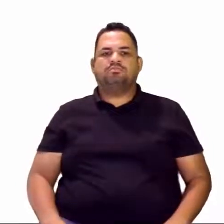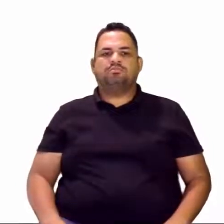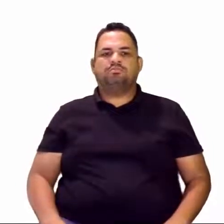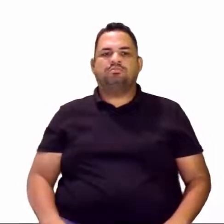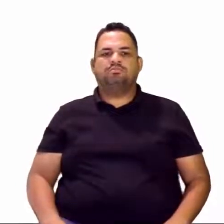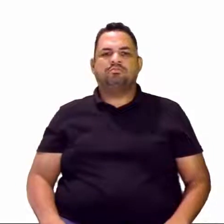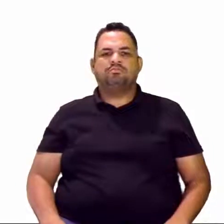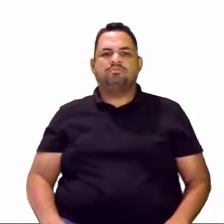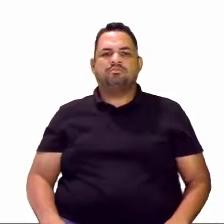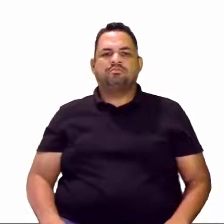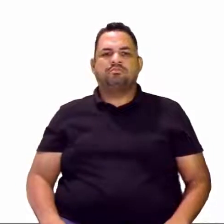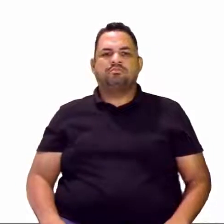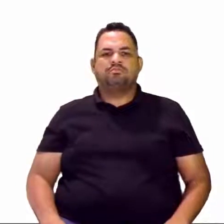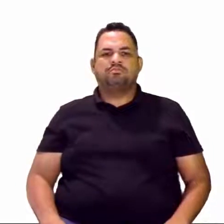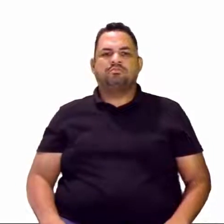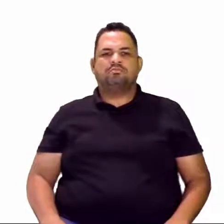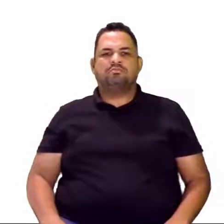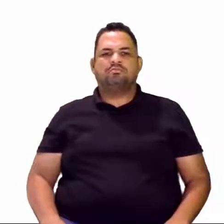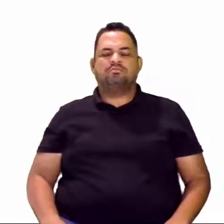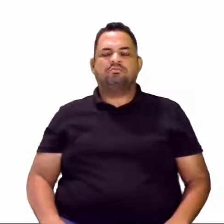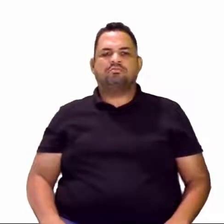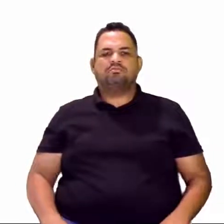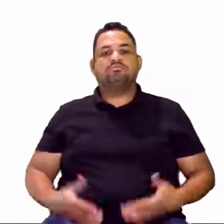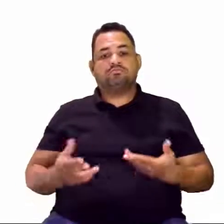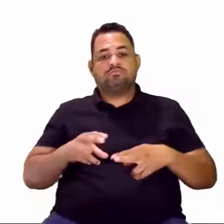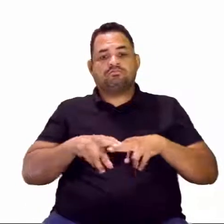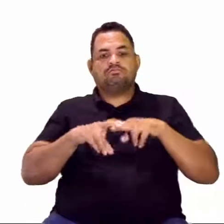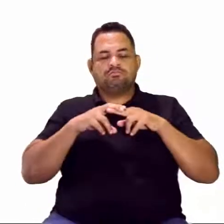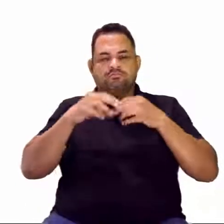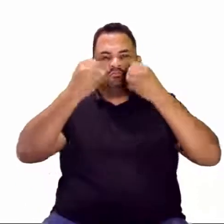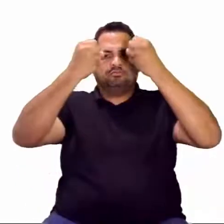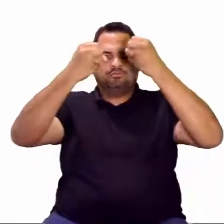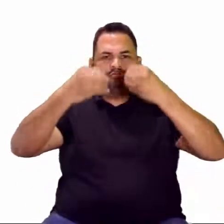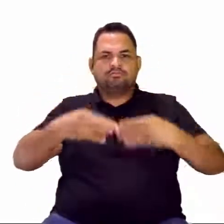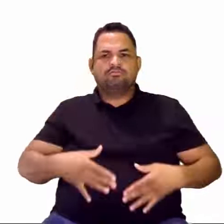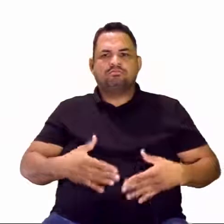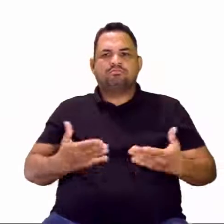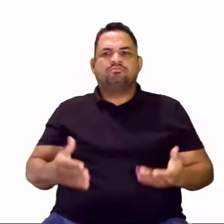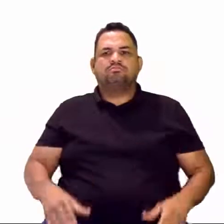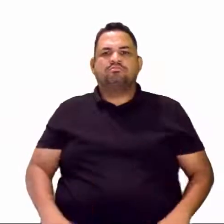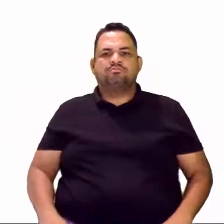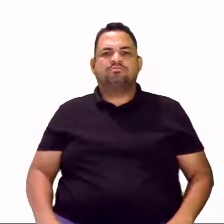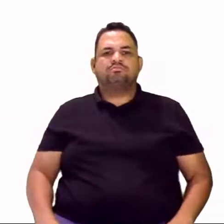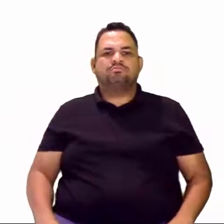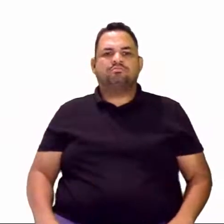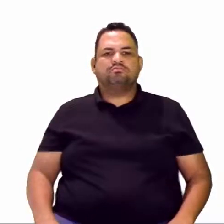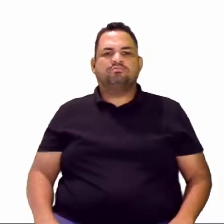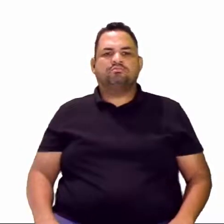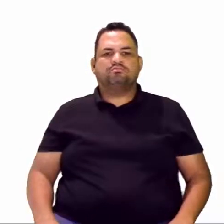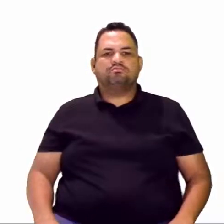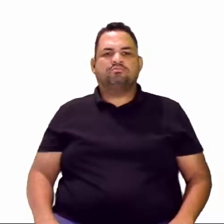altitude. Por isso, que daquilo que eu expliquei, consequentemente,